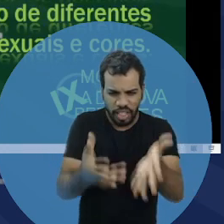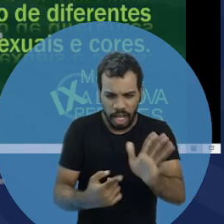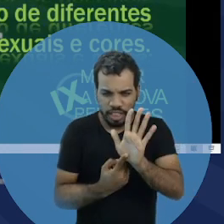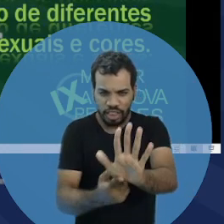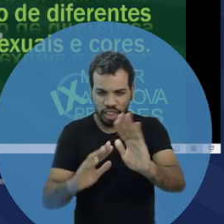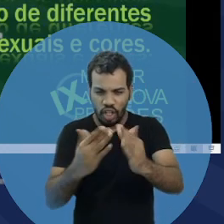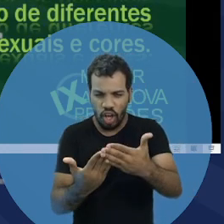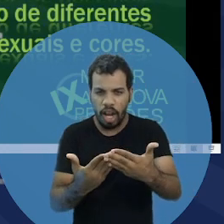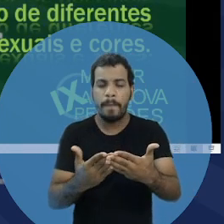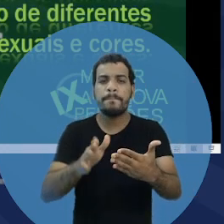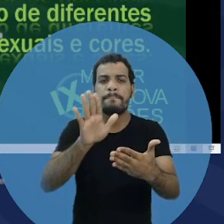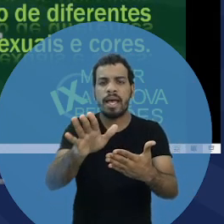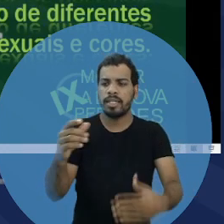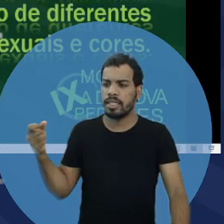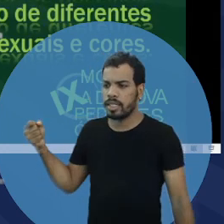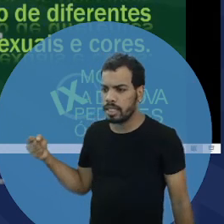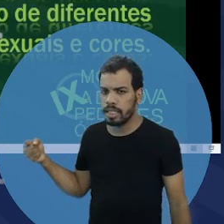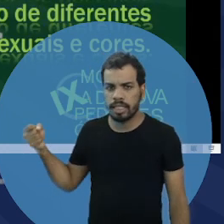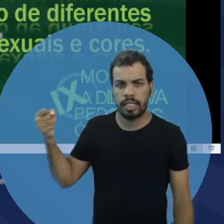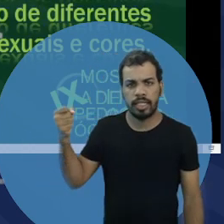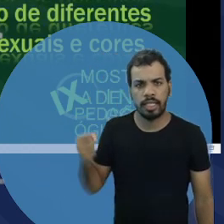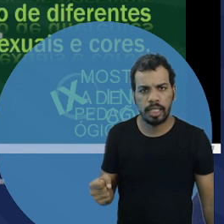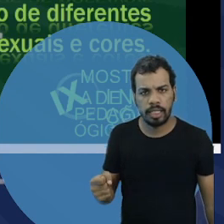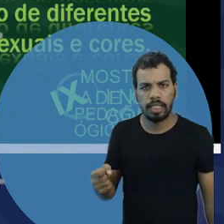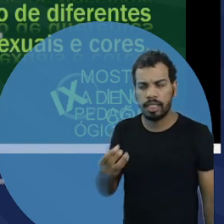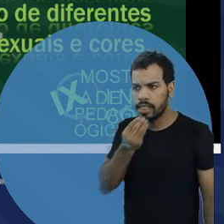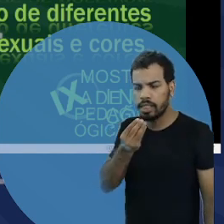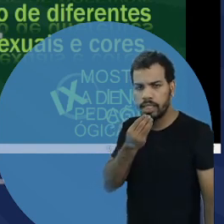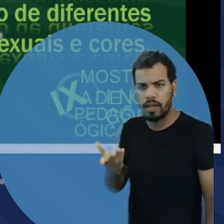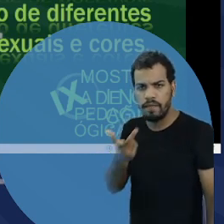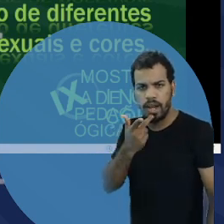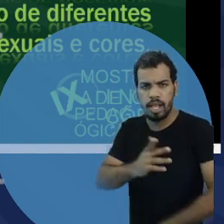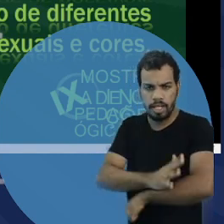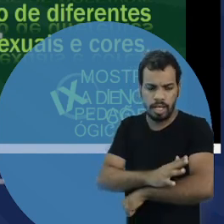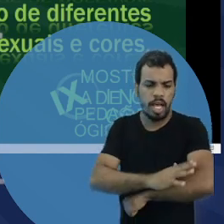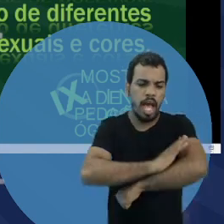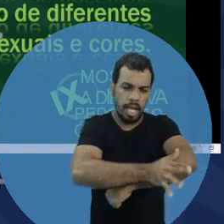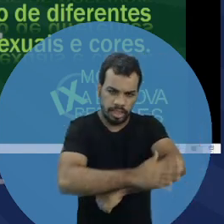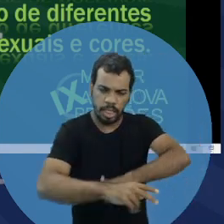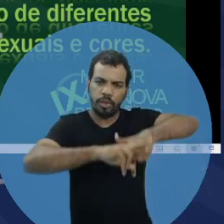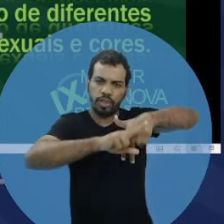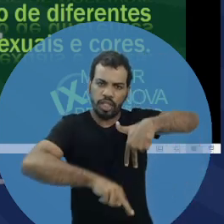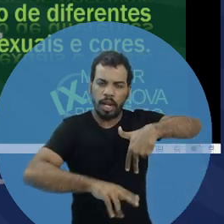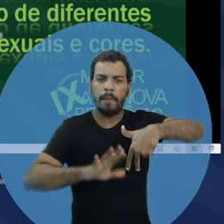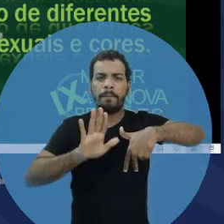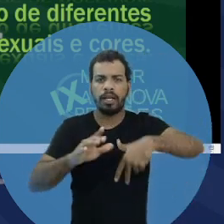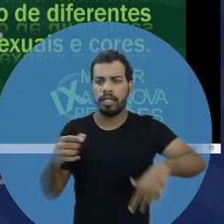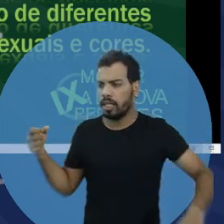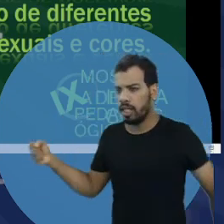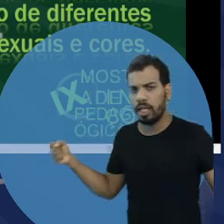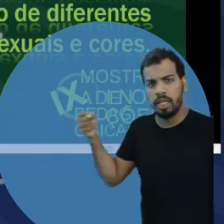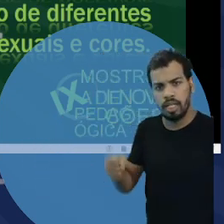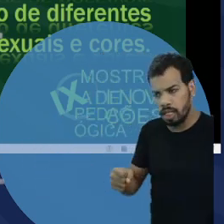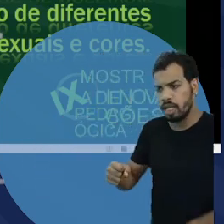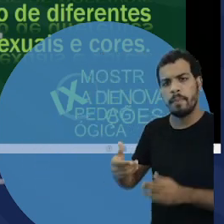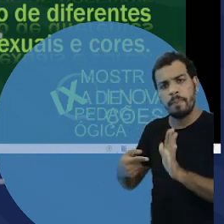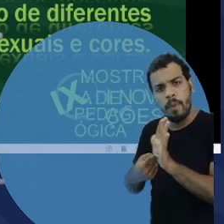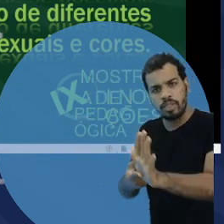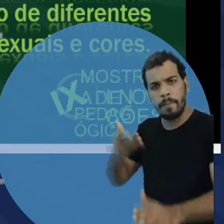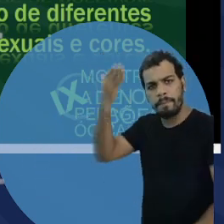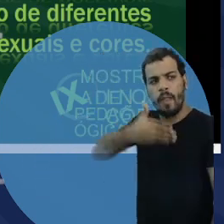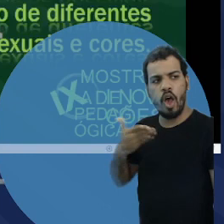gente poder falar de racismo e gênero sem colocar essas diversidades, né?